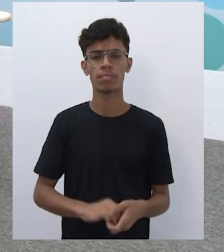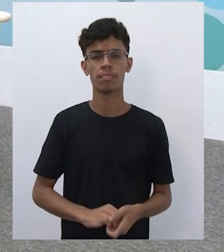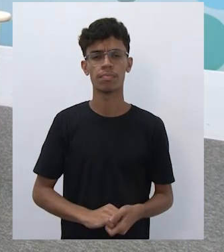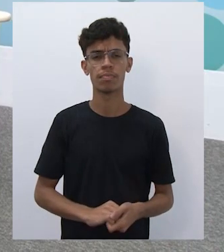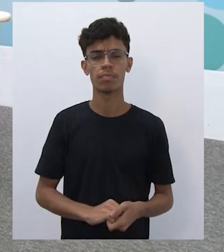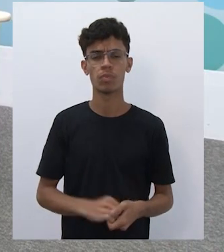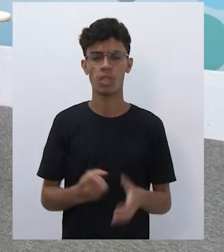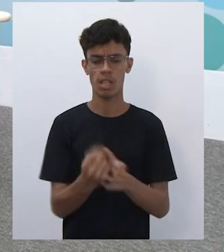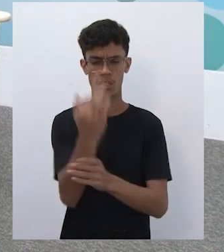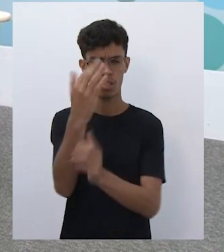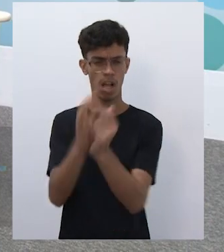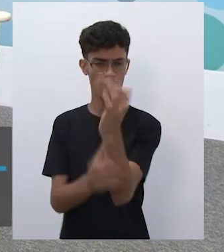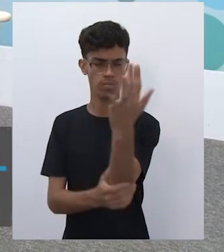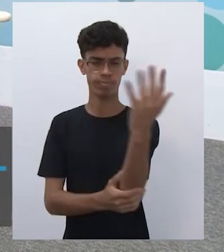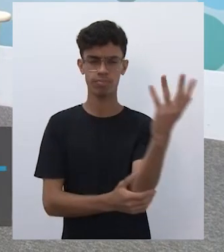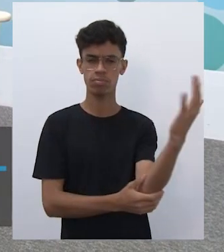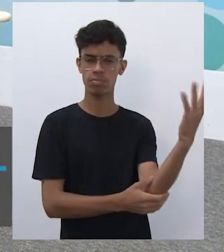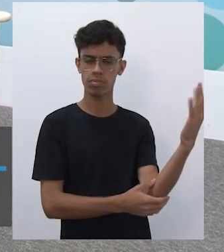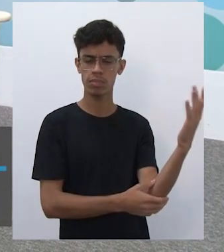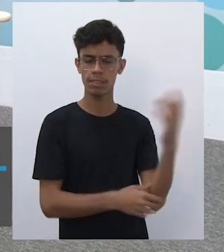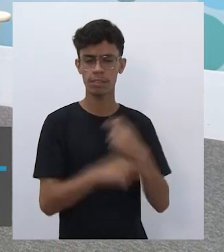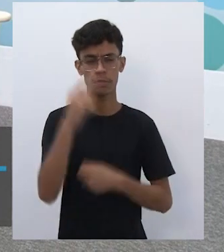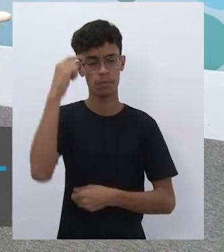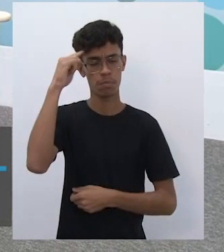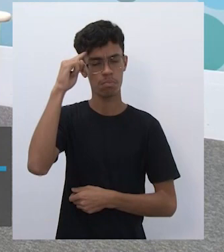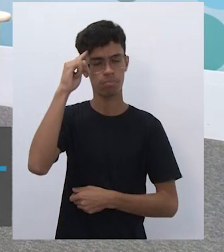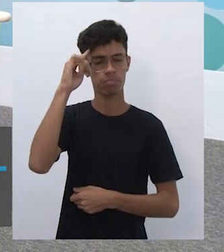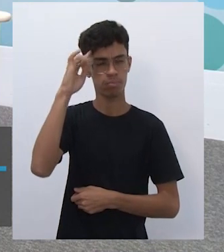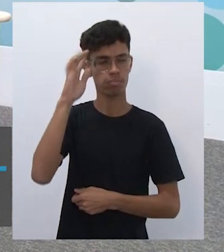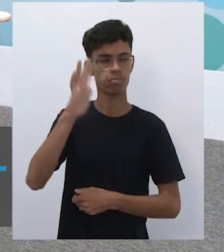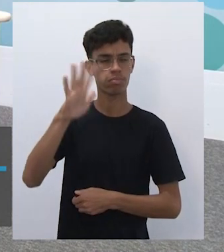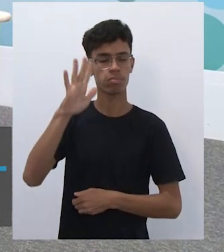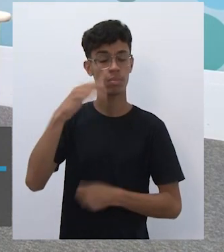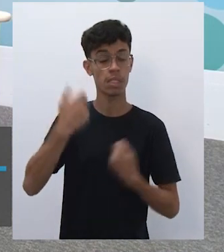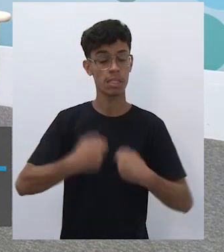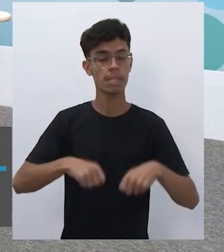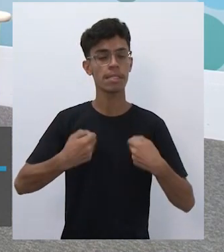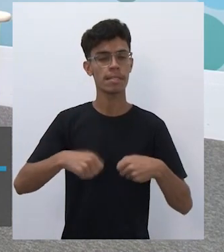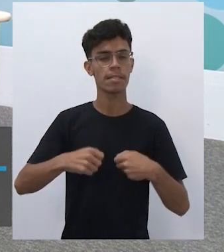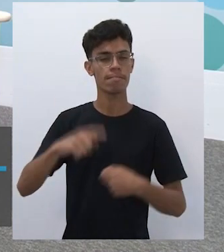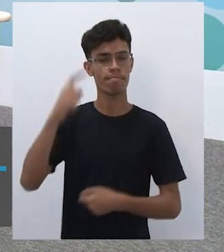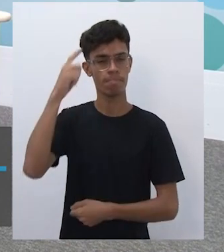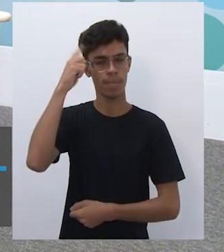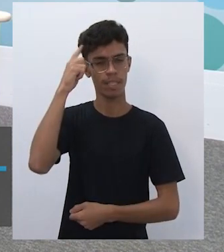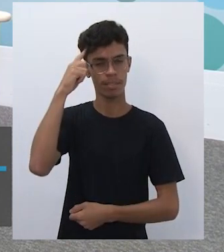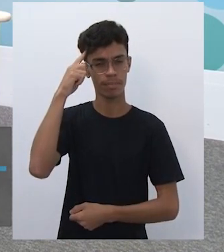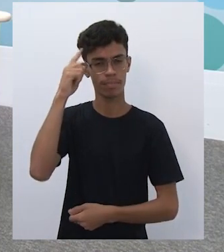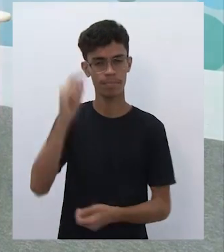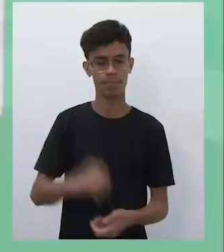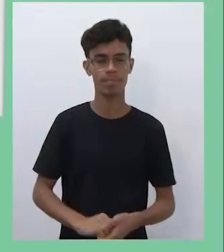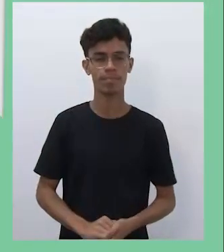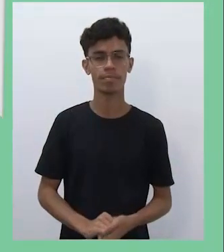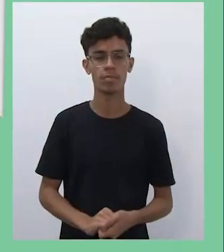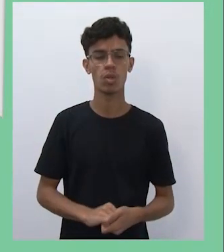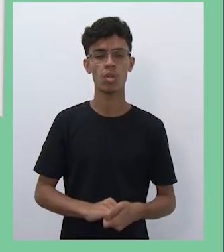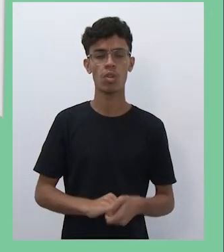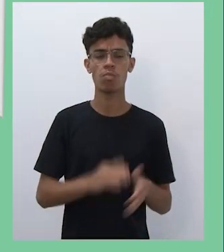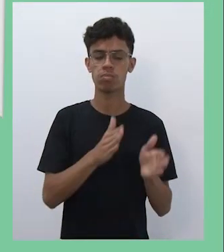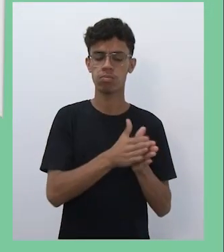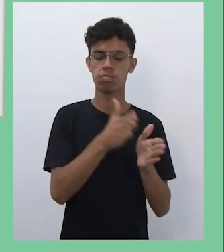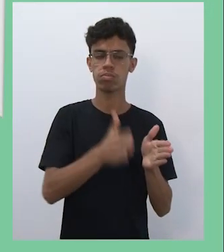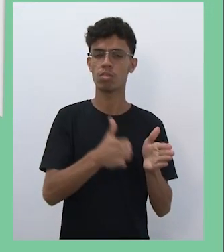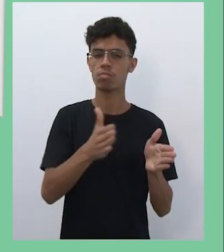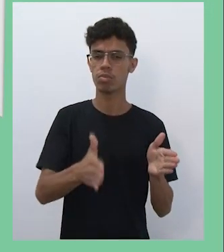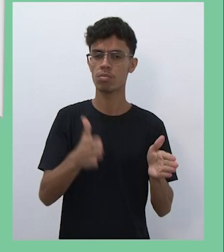questão da arborização? Então, a gente tem que pensar quem serão as pessoas beneficiadas com esse projeto. A quarta etapa